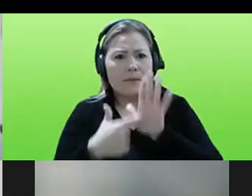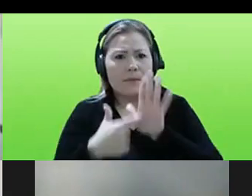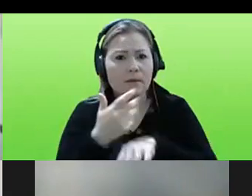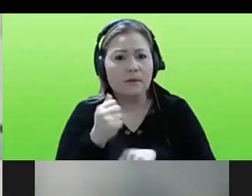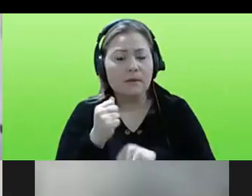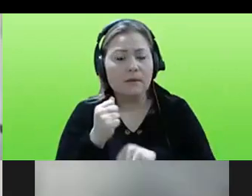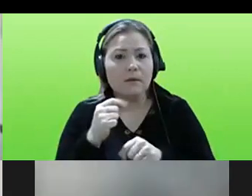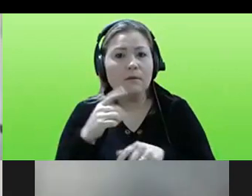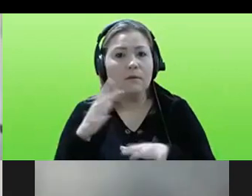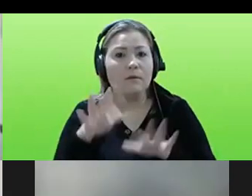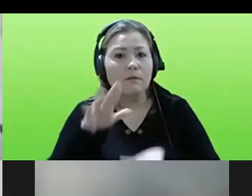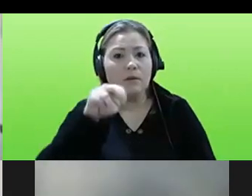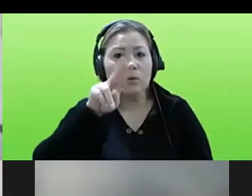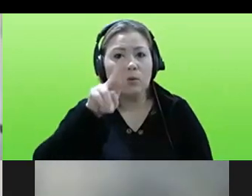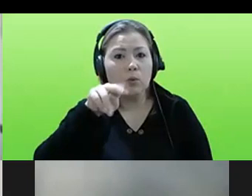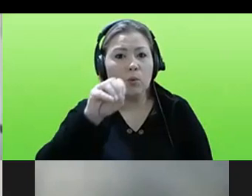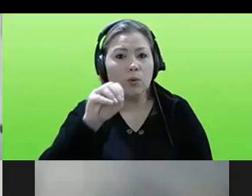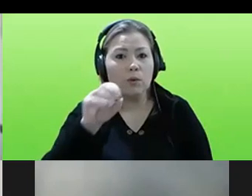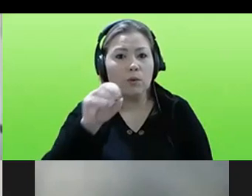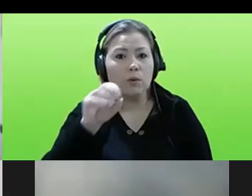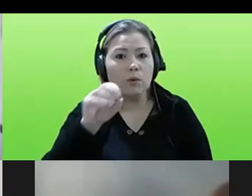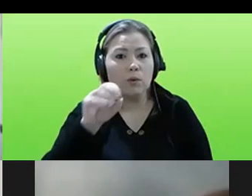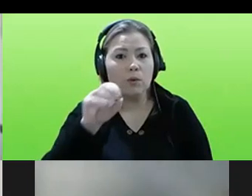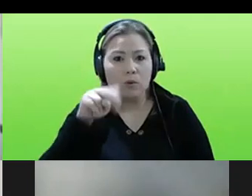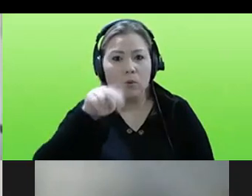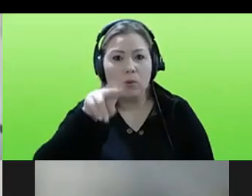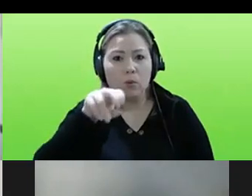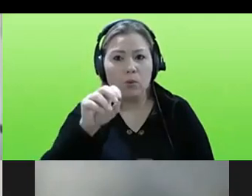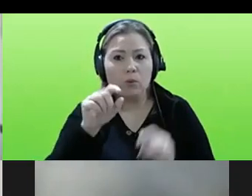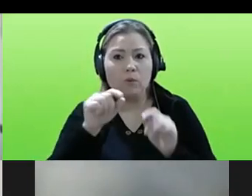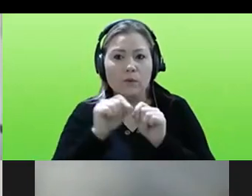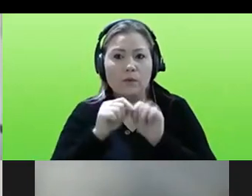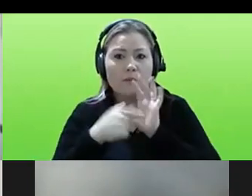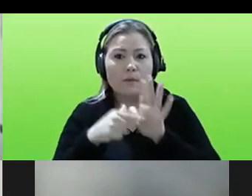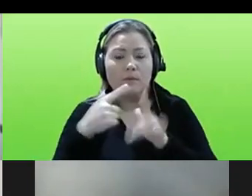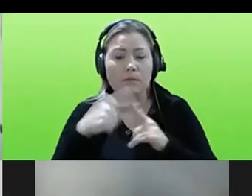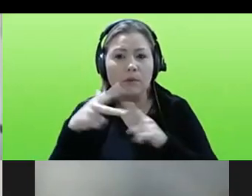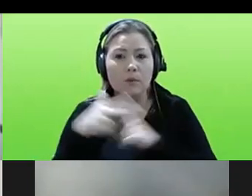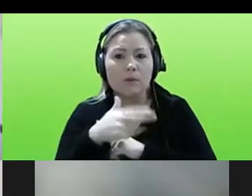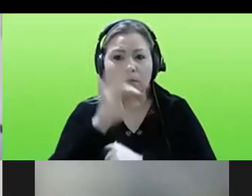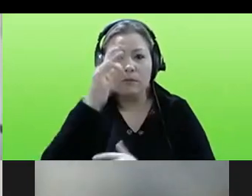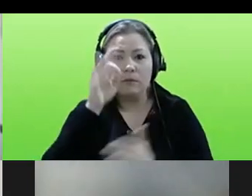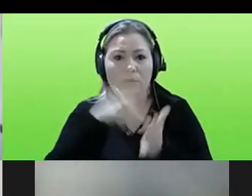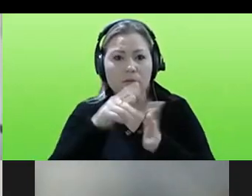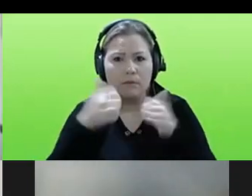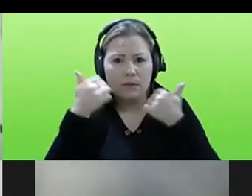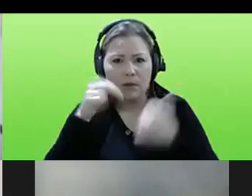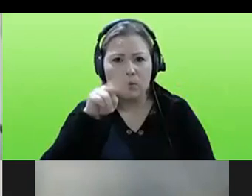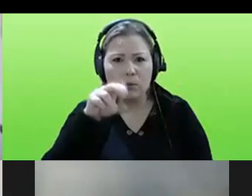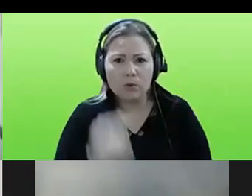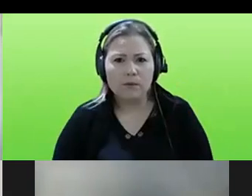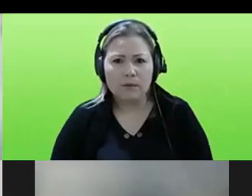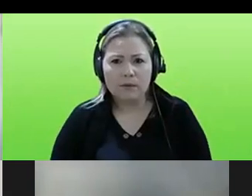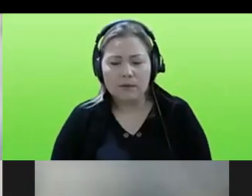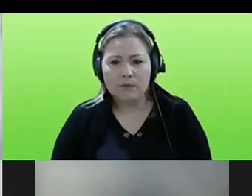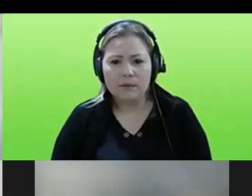Quem sabe o Nuno faz agora a sua apresentação que tinha cortado. Nuno. Ah, sim. Tá melhor agora, Nuno? Ah,